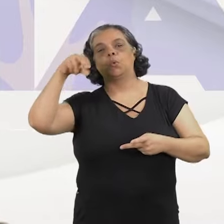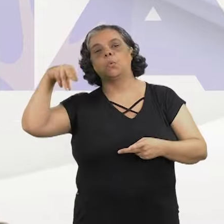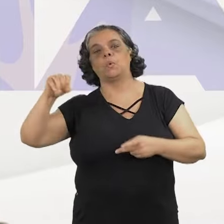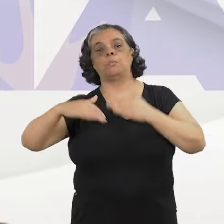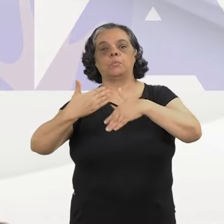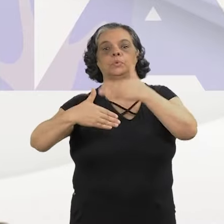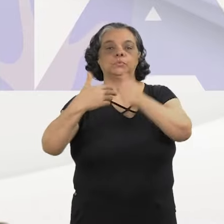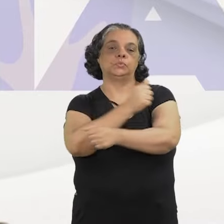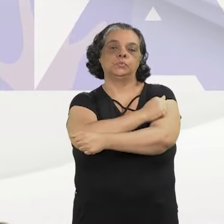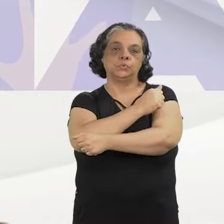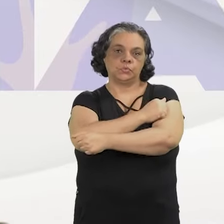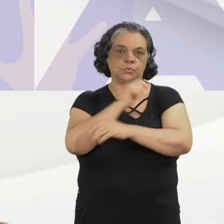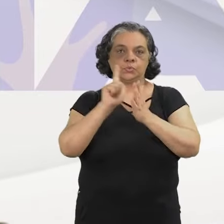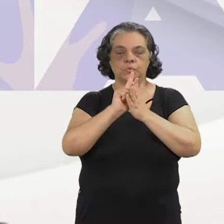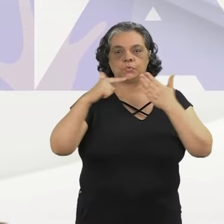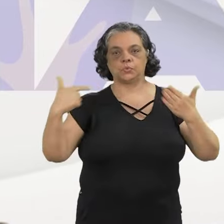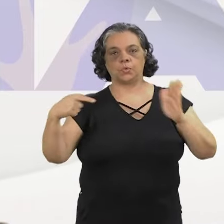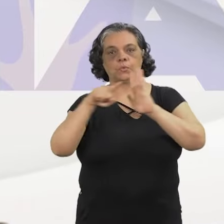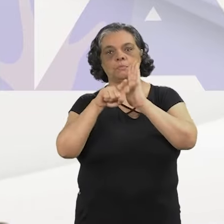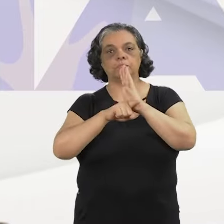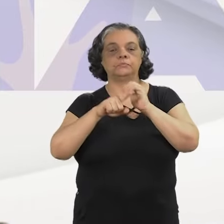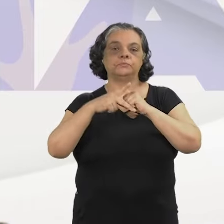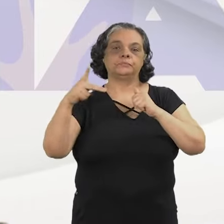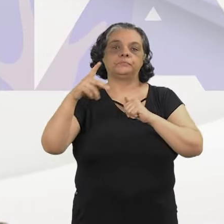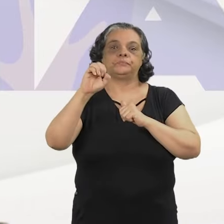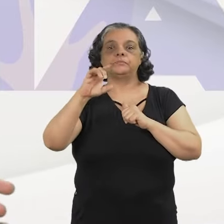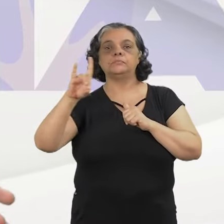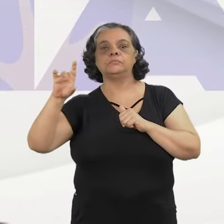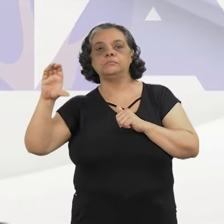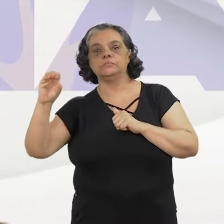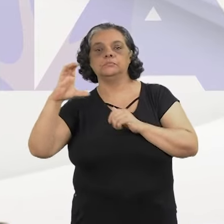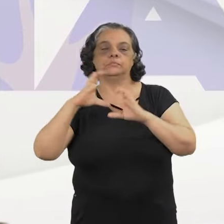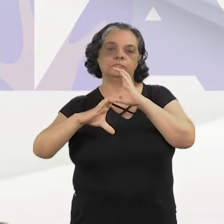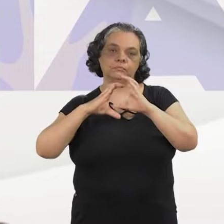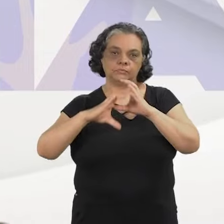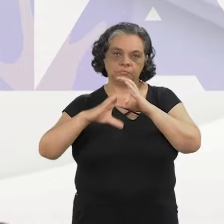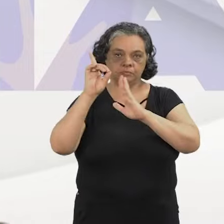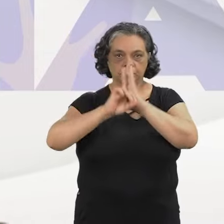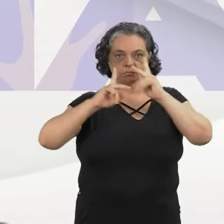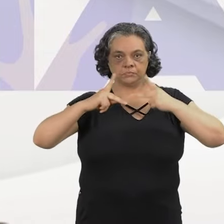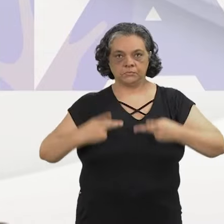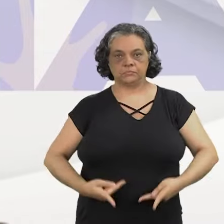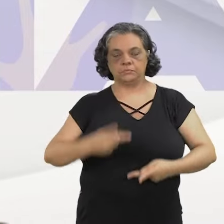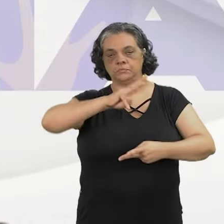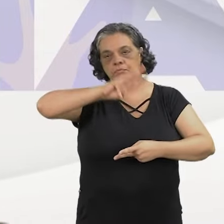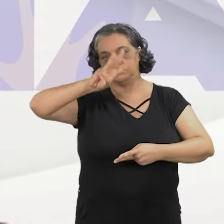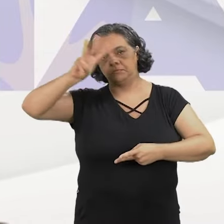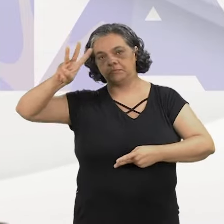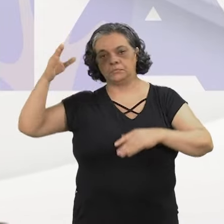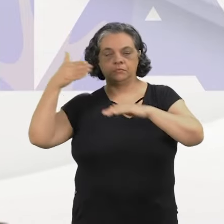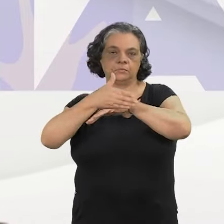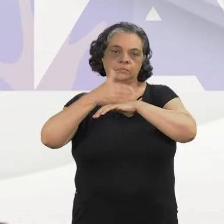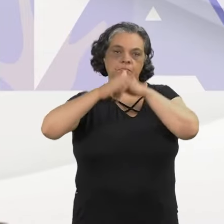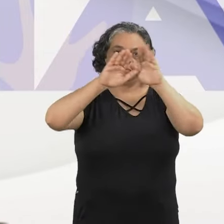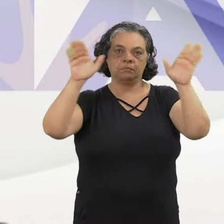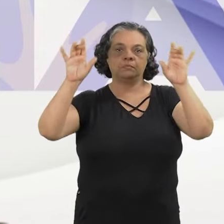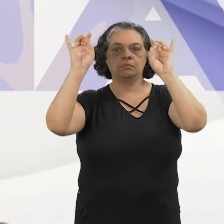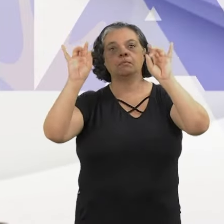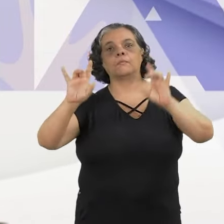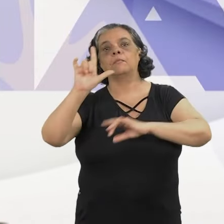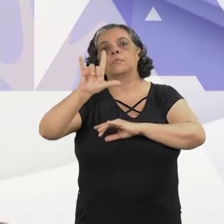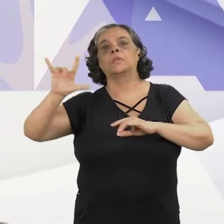Câmara produzido por estudantes de Jornalismo do projeto de extensão é dodh é do comunicação e direitos humanos na mídia num parceria com